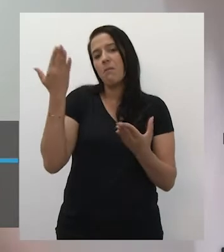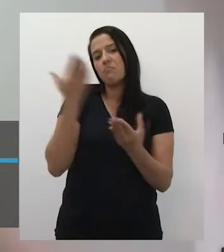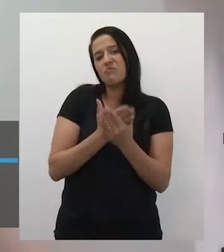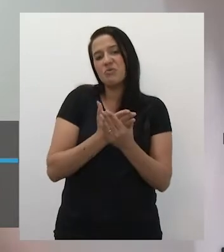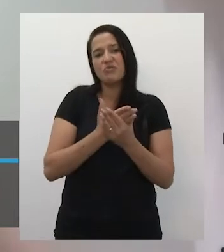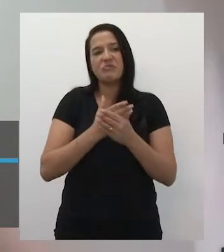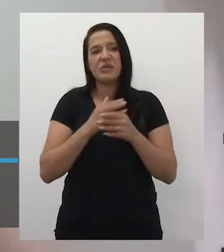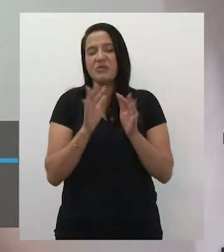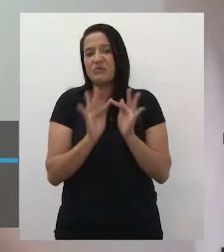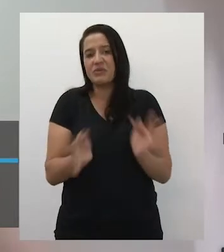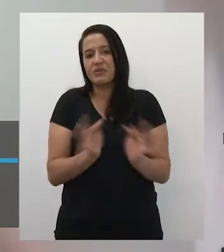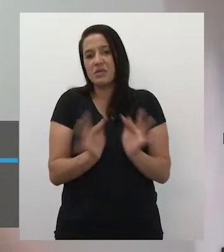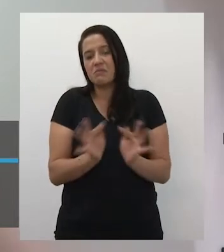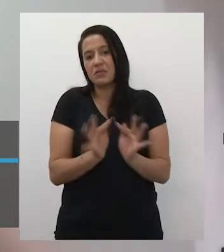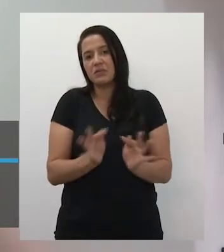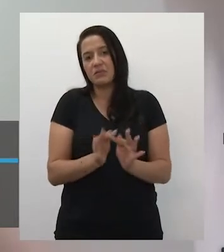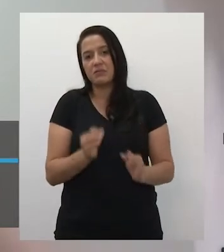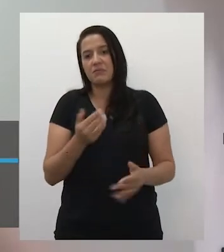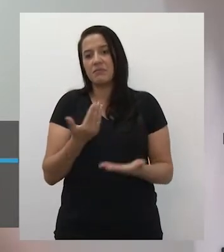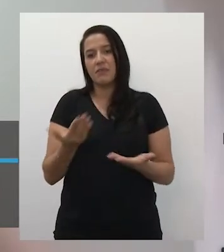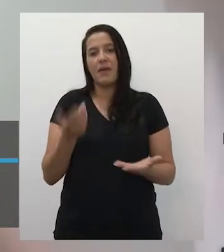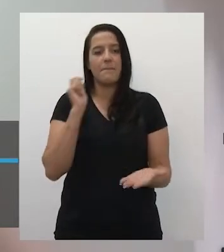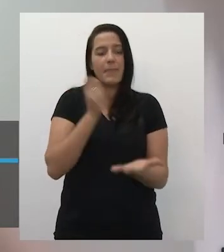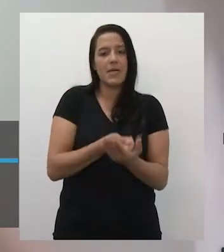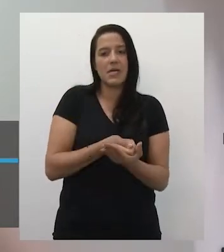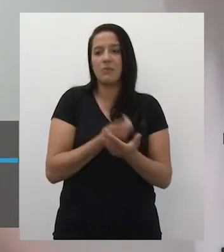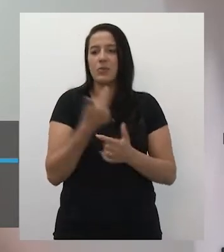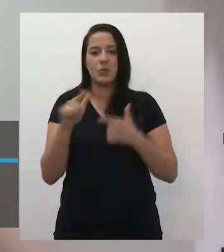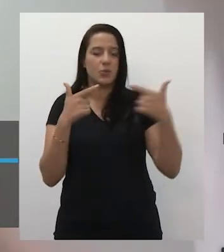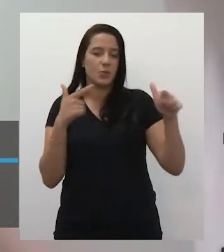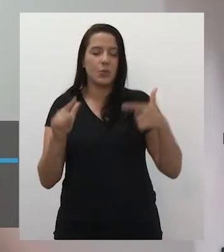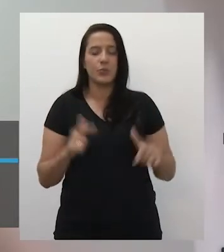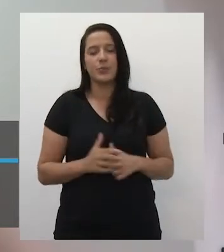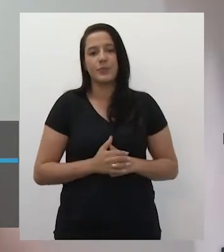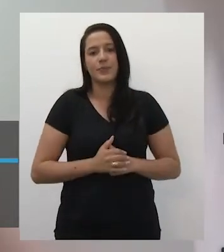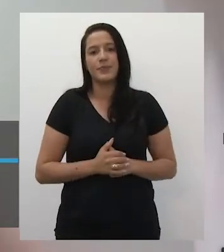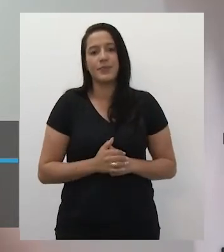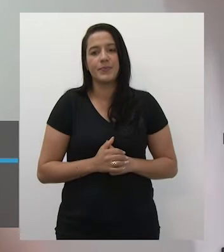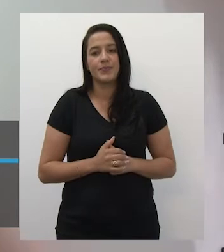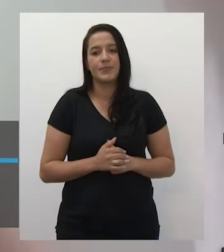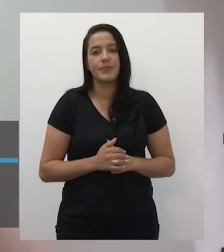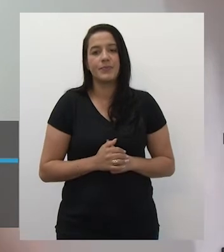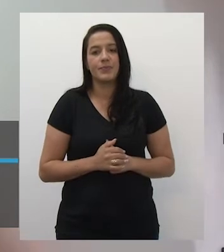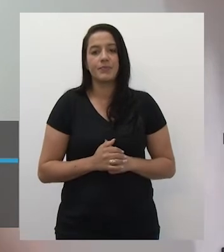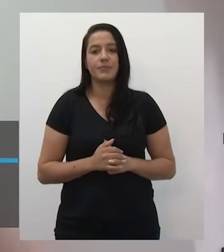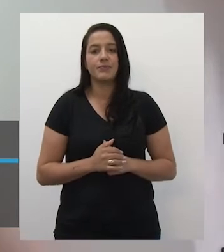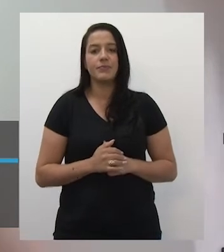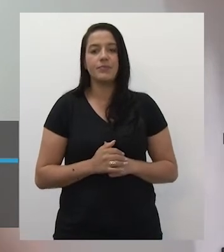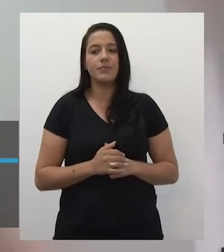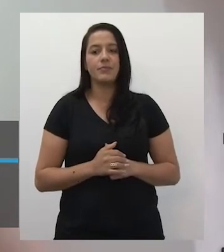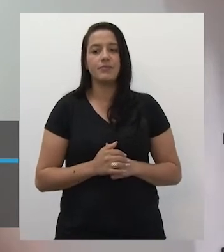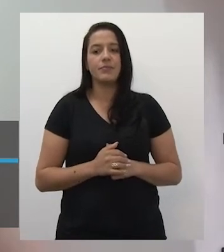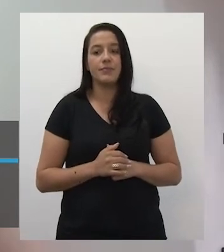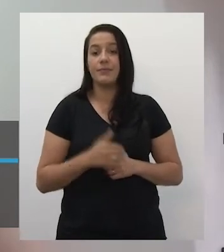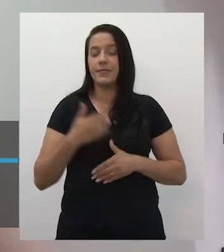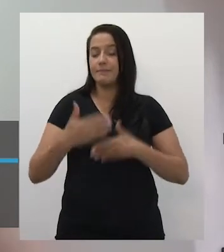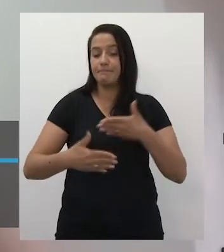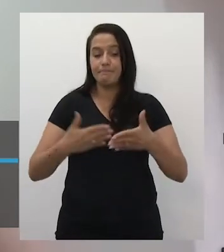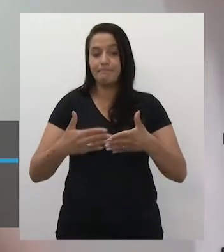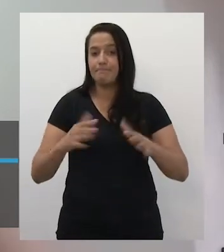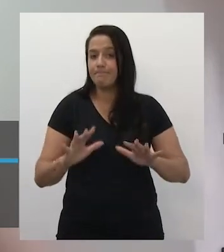A plataforma Sem Papel, São Paulo Sem Papel, por quê? Ela foi recentemente implantada em nossa diretoria de